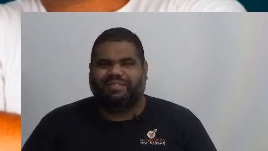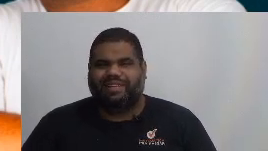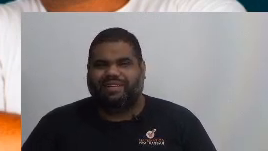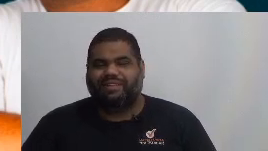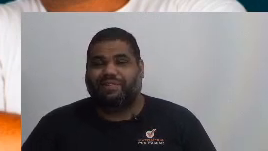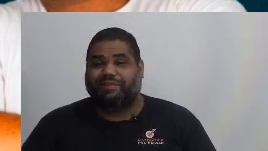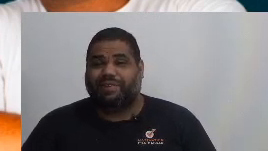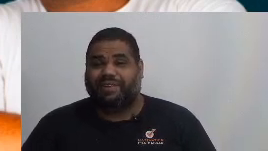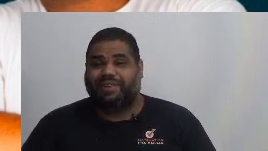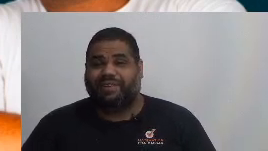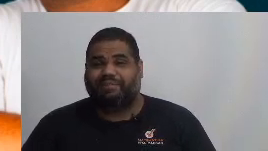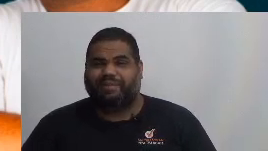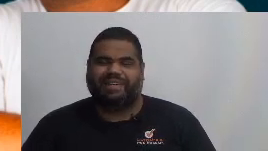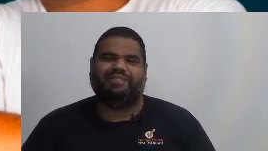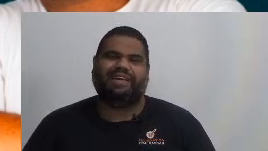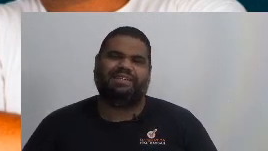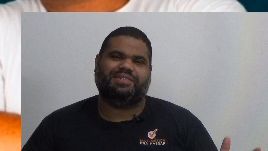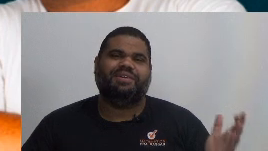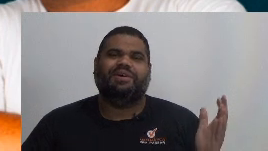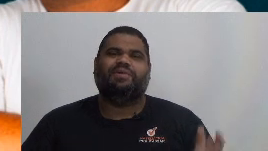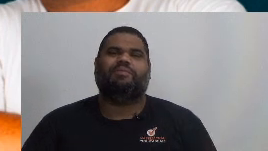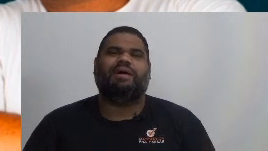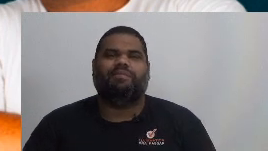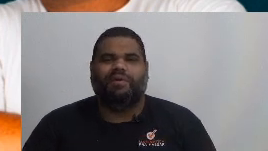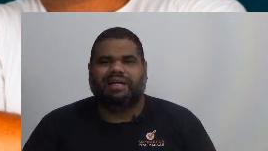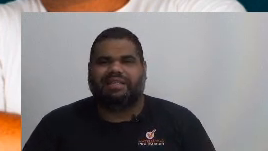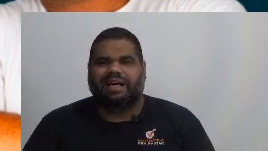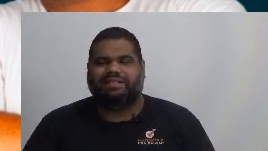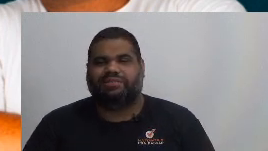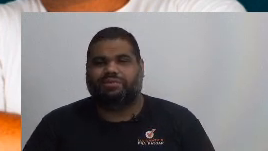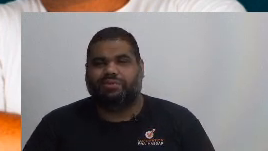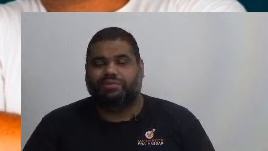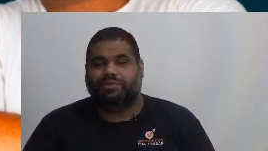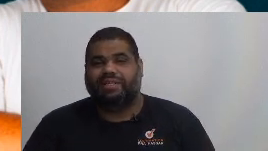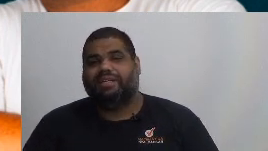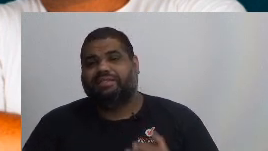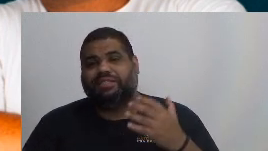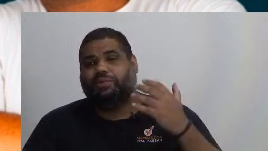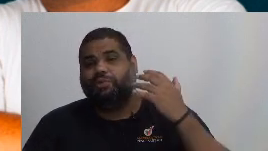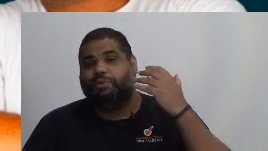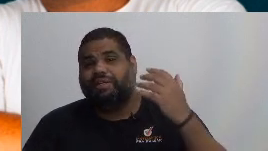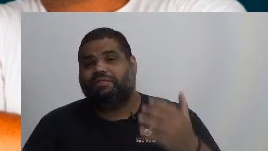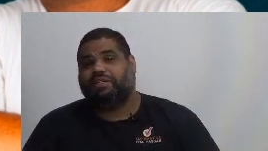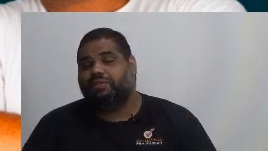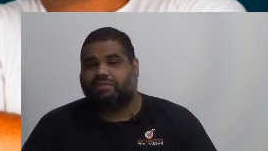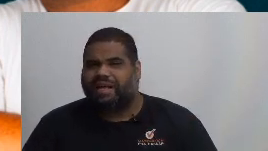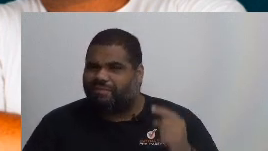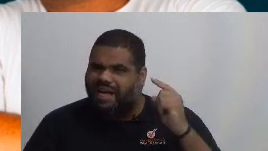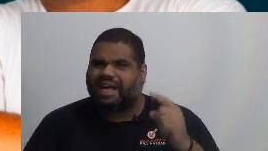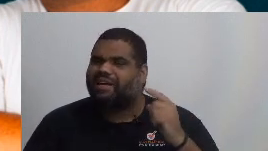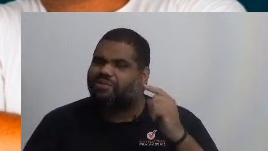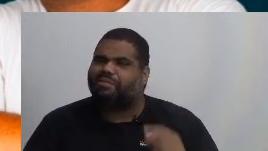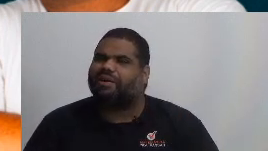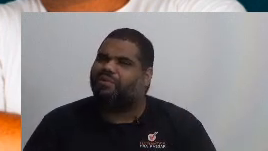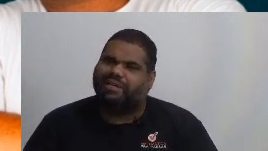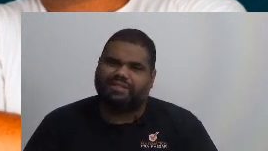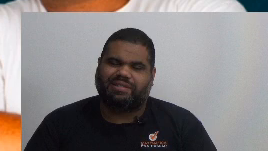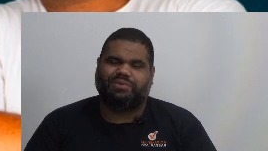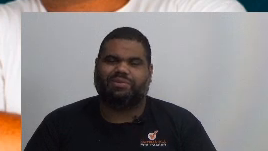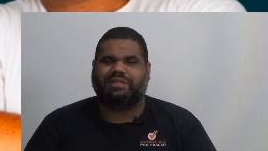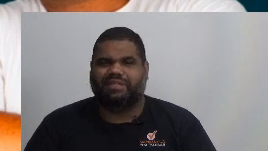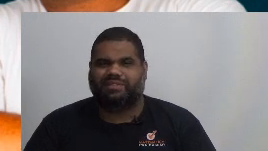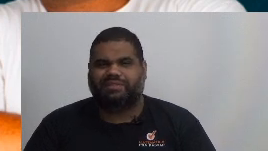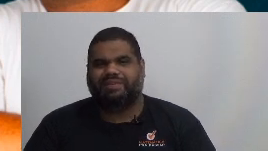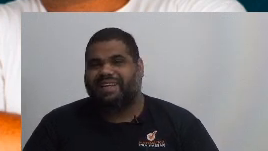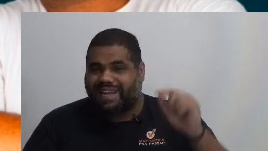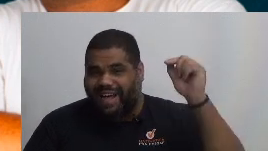Fala família MPP, primeiramente uma boa tarde a todos, sejam muito bem-vindos a mais uma